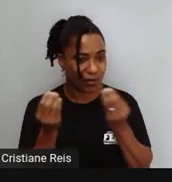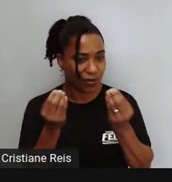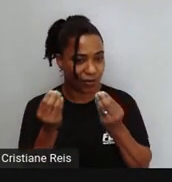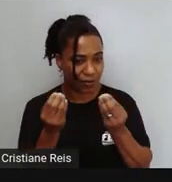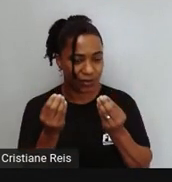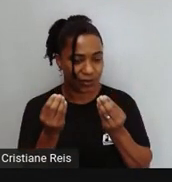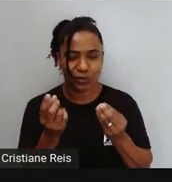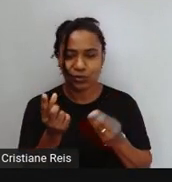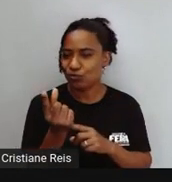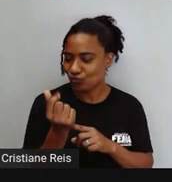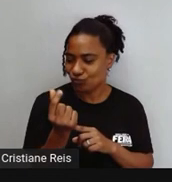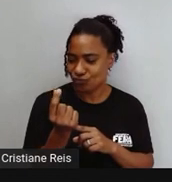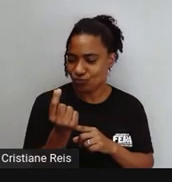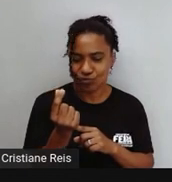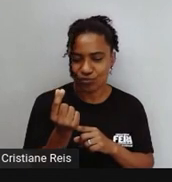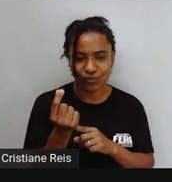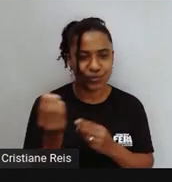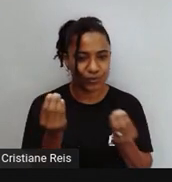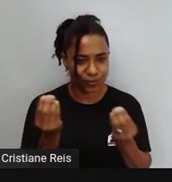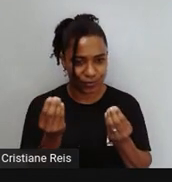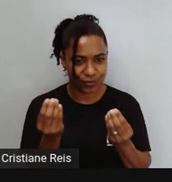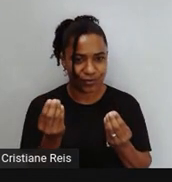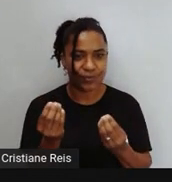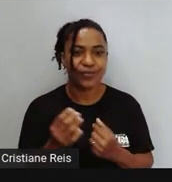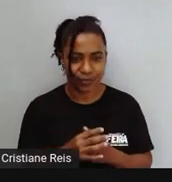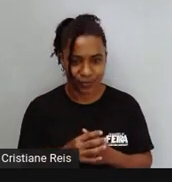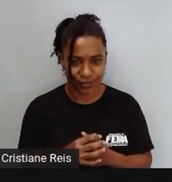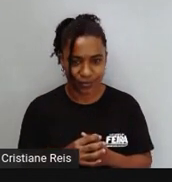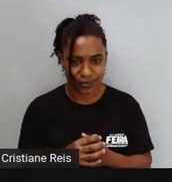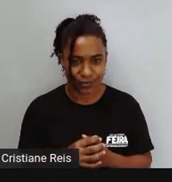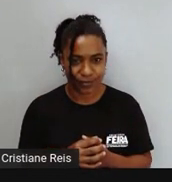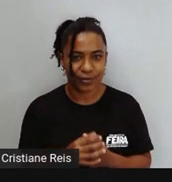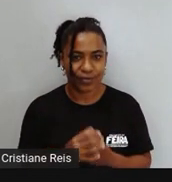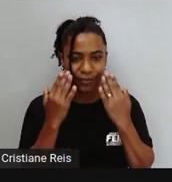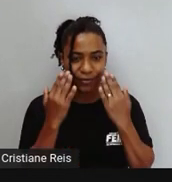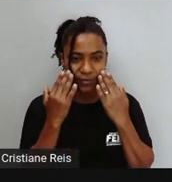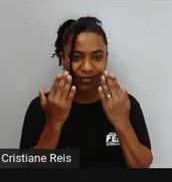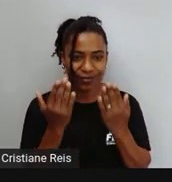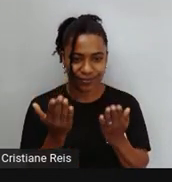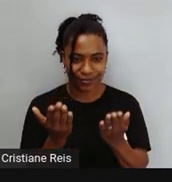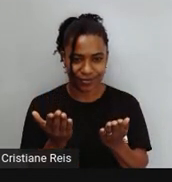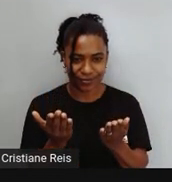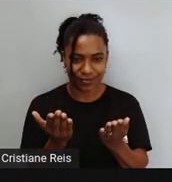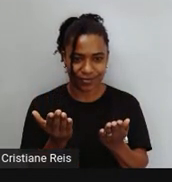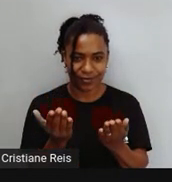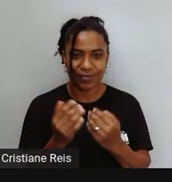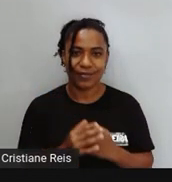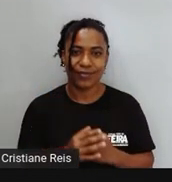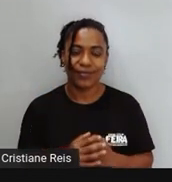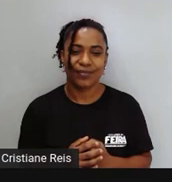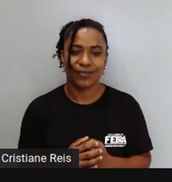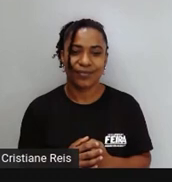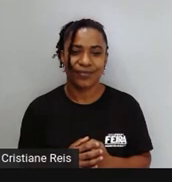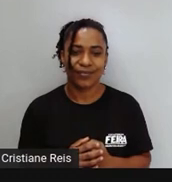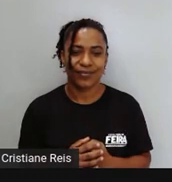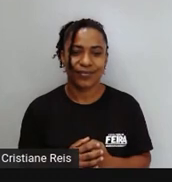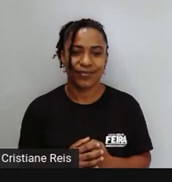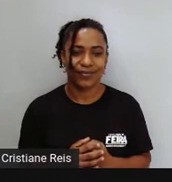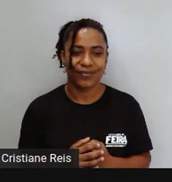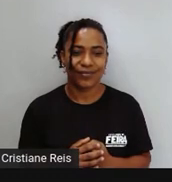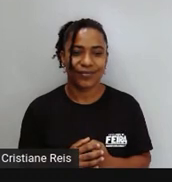singular. Então a expressão que nós devemos utilizar é how much is? How much is the